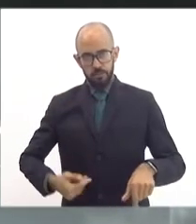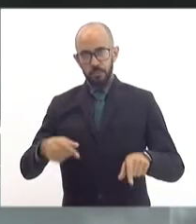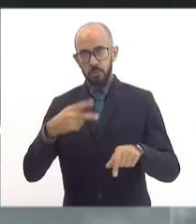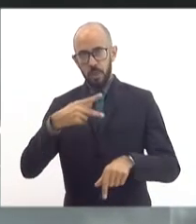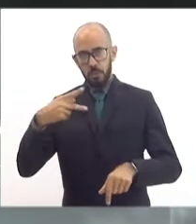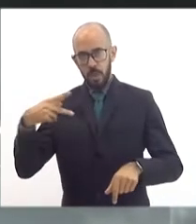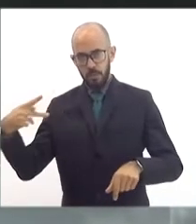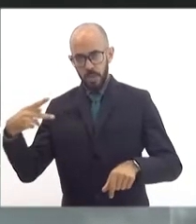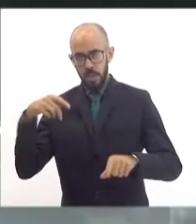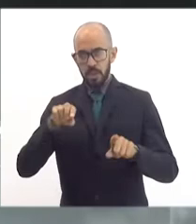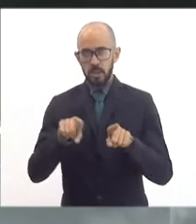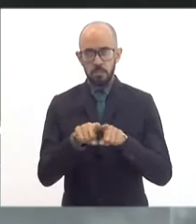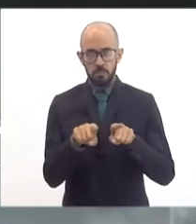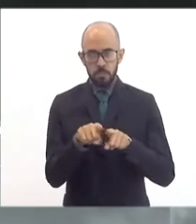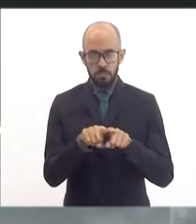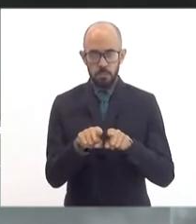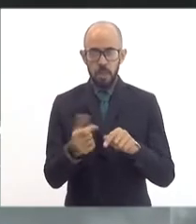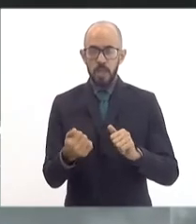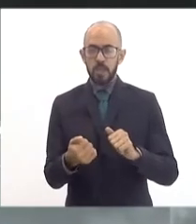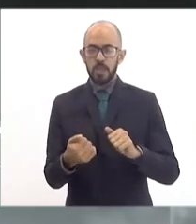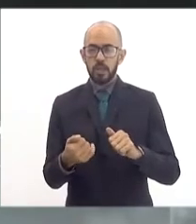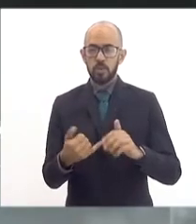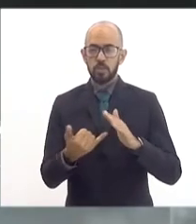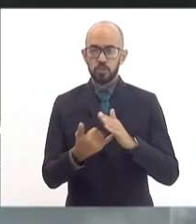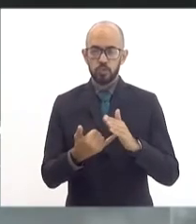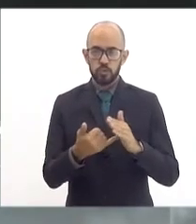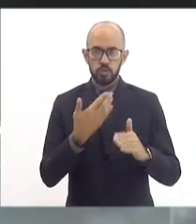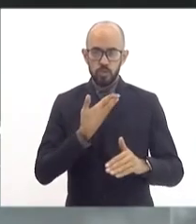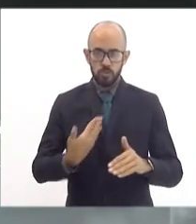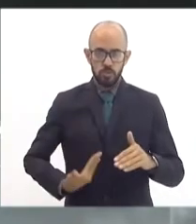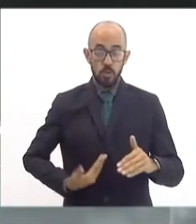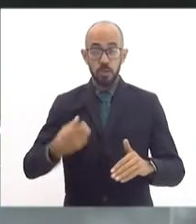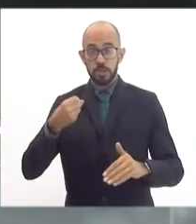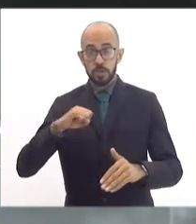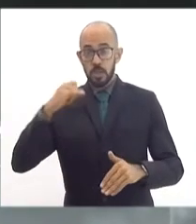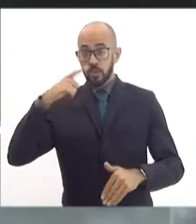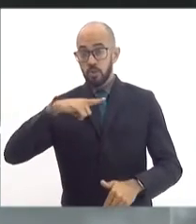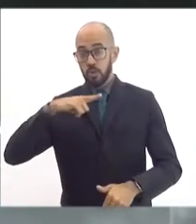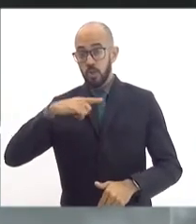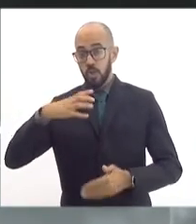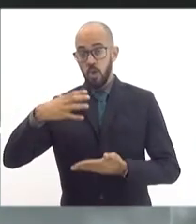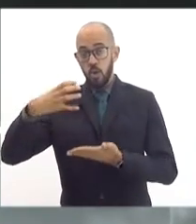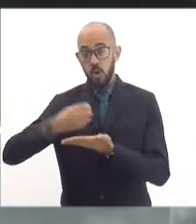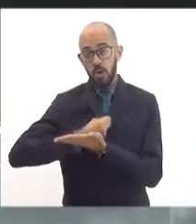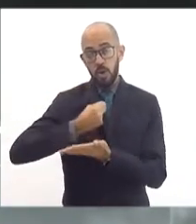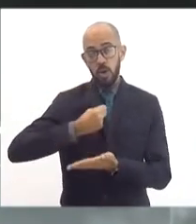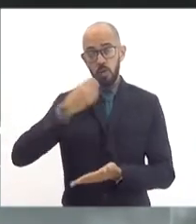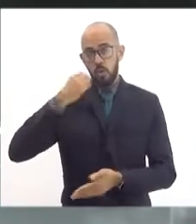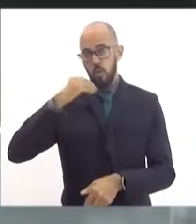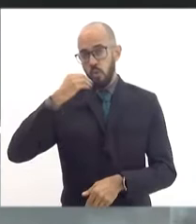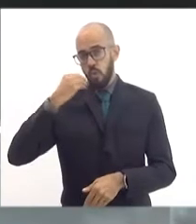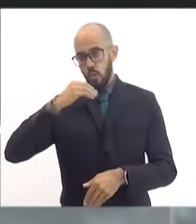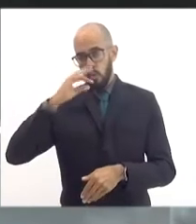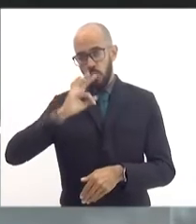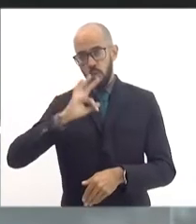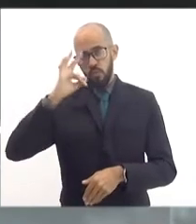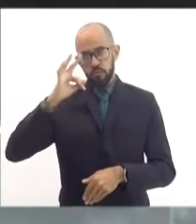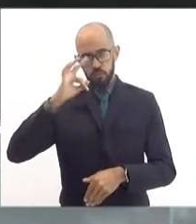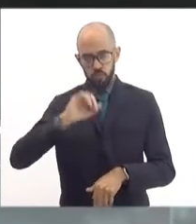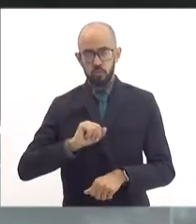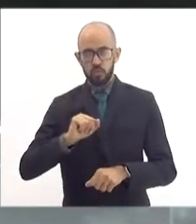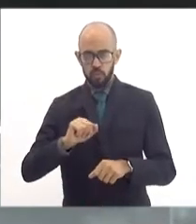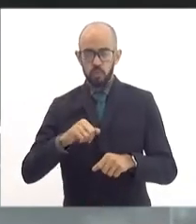entes públicos, desde que rentáveis a longo prazo e cumpra as finalidades dispostas neste